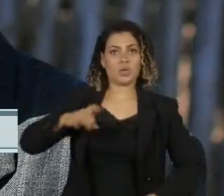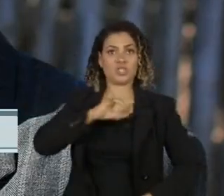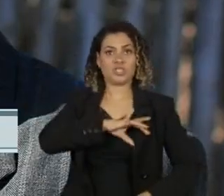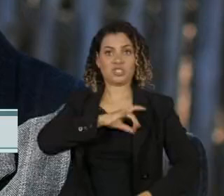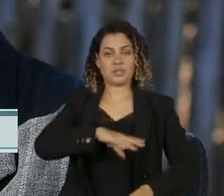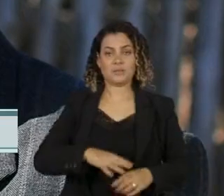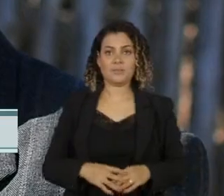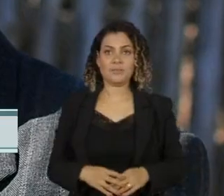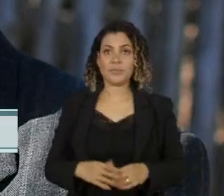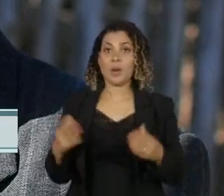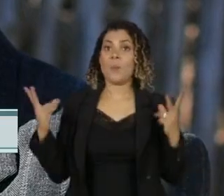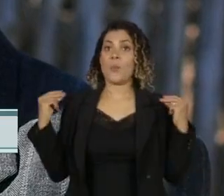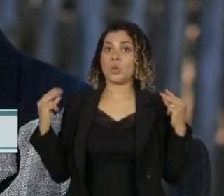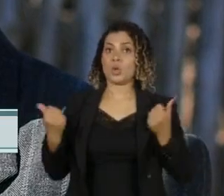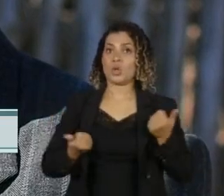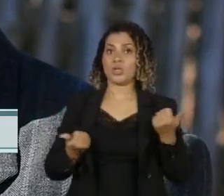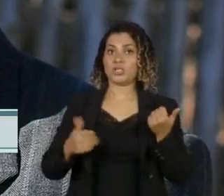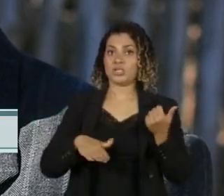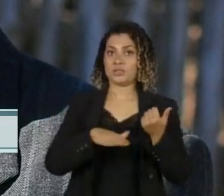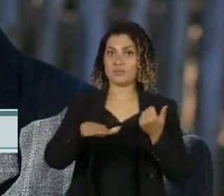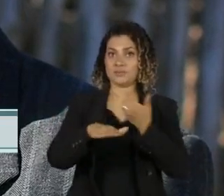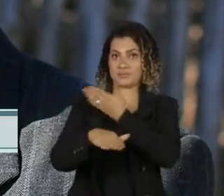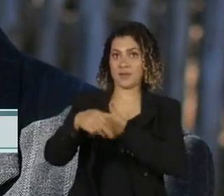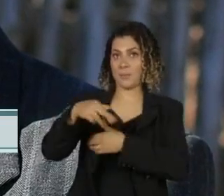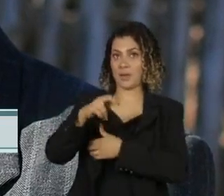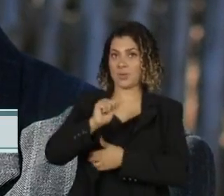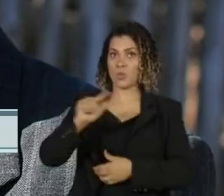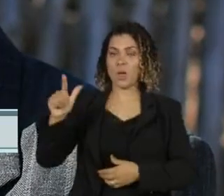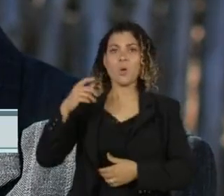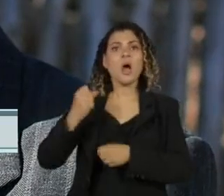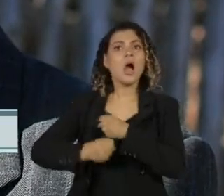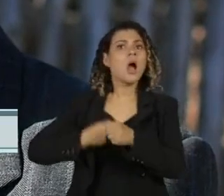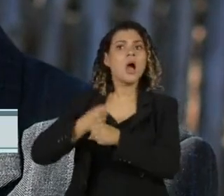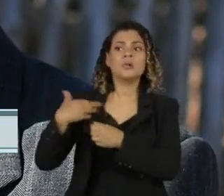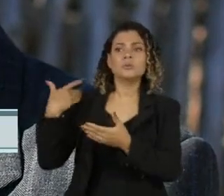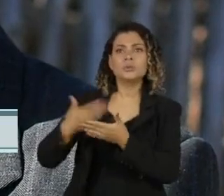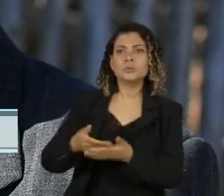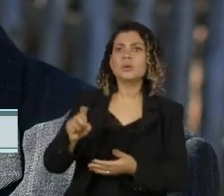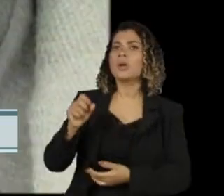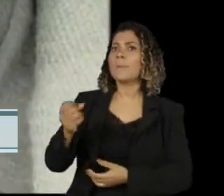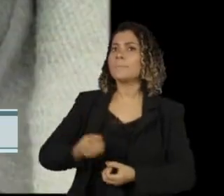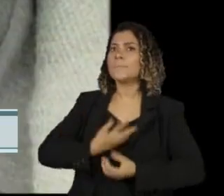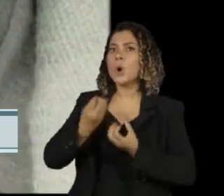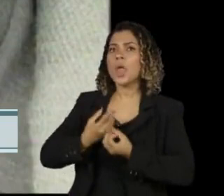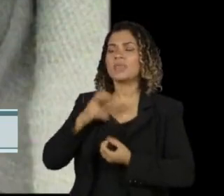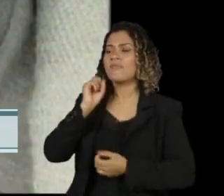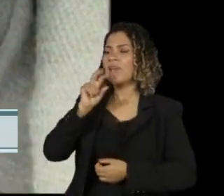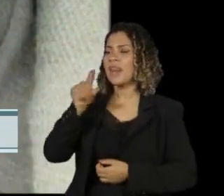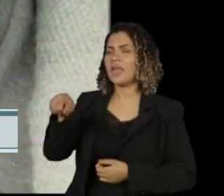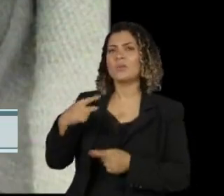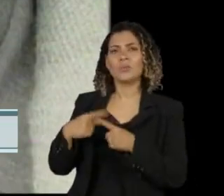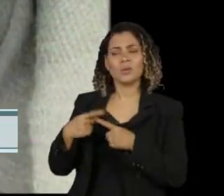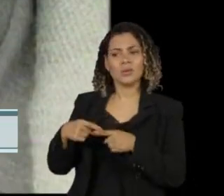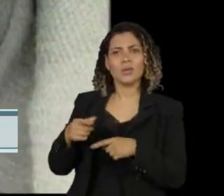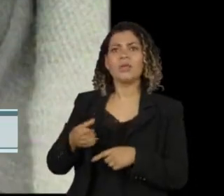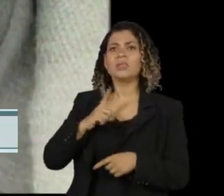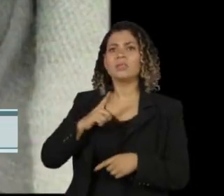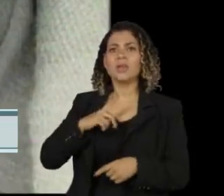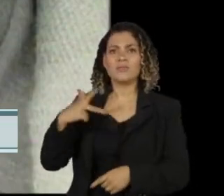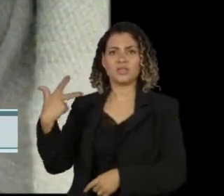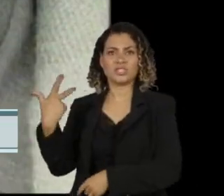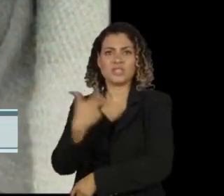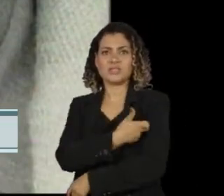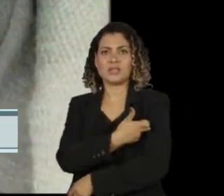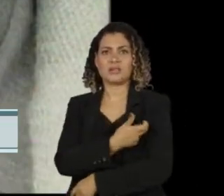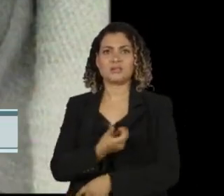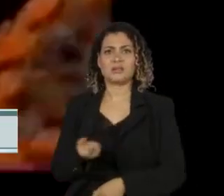o motorista de Neruda Manuel haja há anos argumentava que o poeta tinha sido envenenado ele ficou doente depois de tomar uma injeção